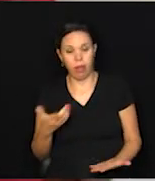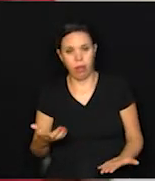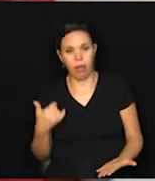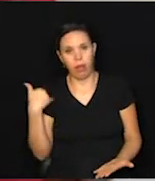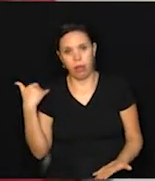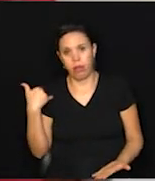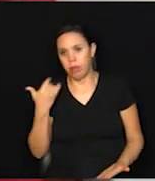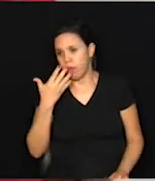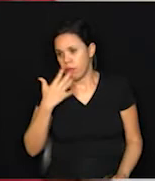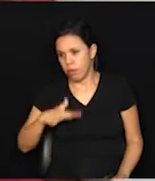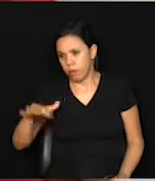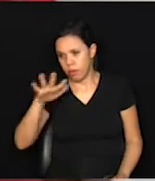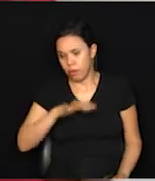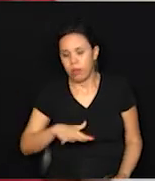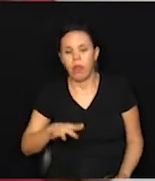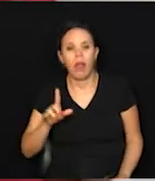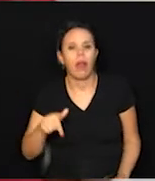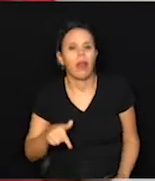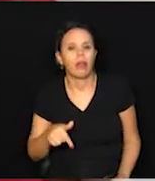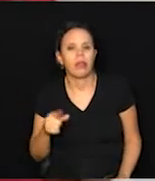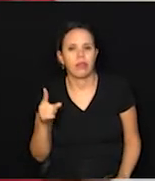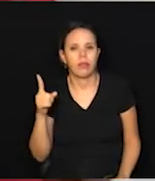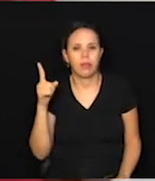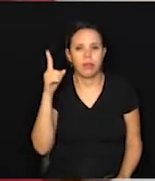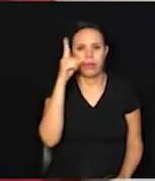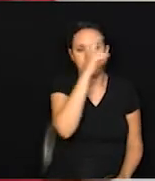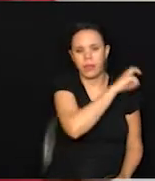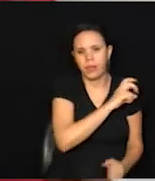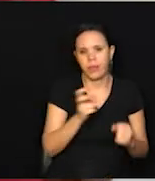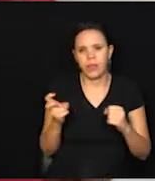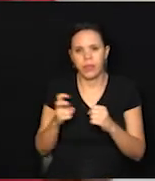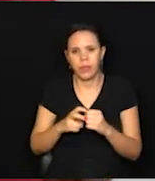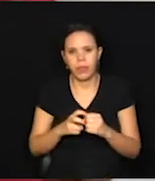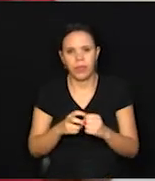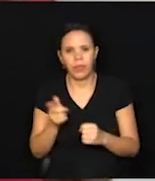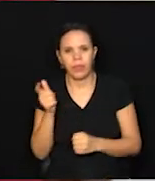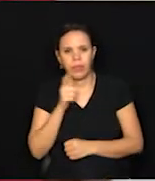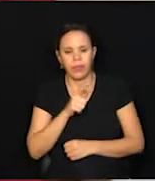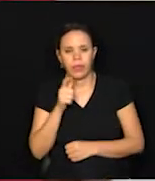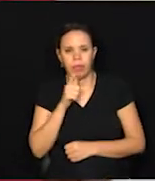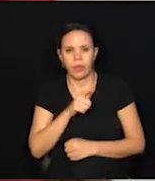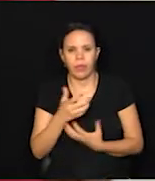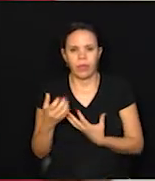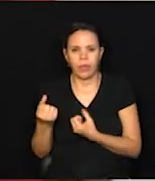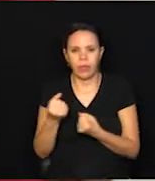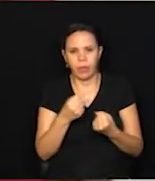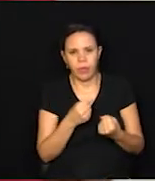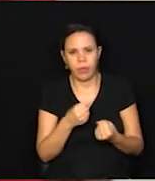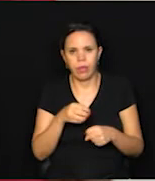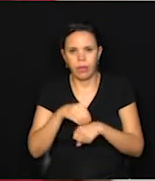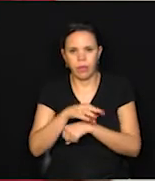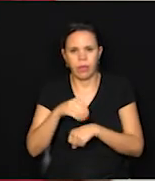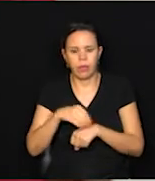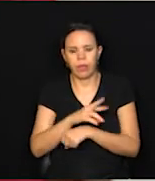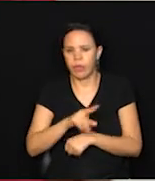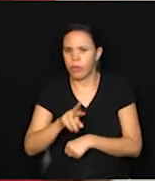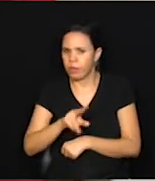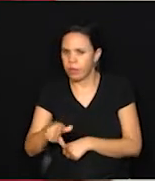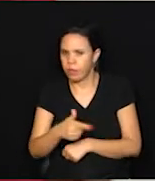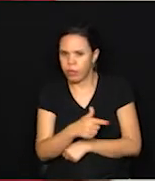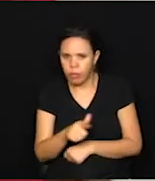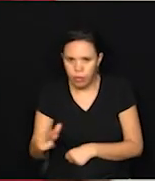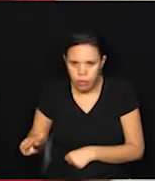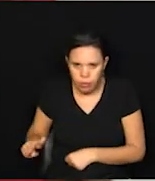das crianças, é mais difícil que o vírus consiga viabilidade para se replicar. Não é que não